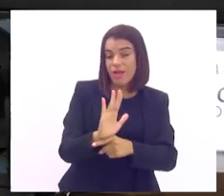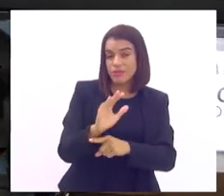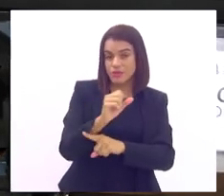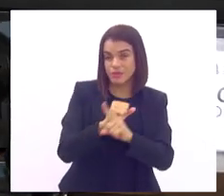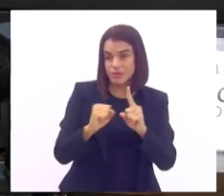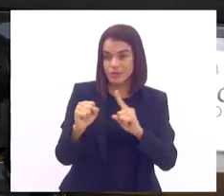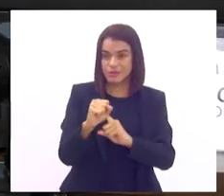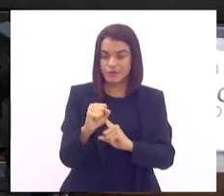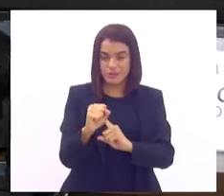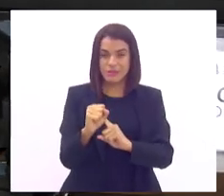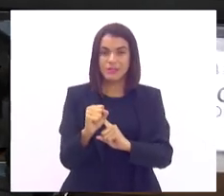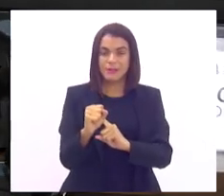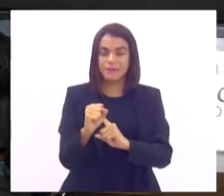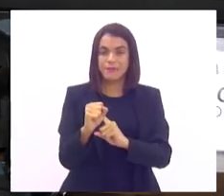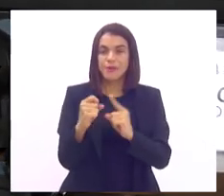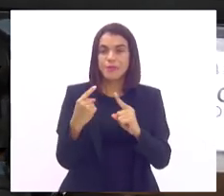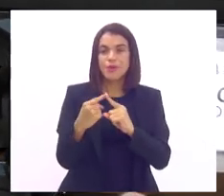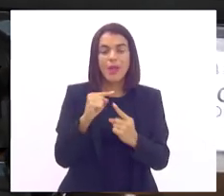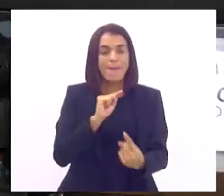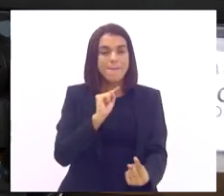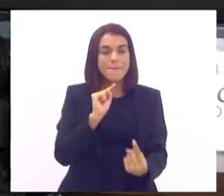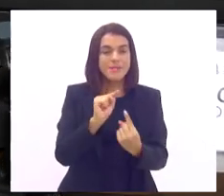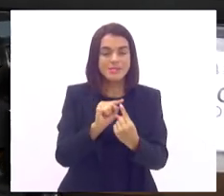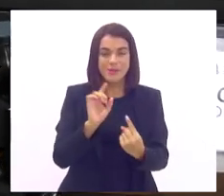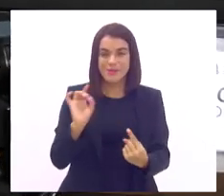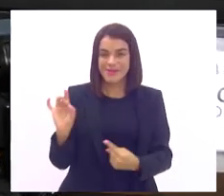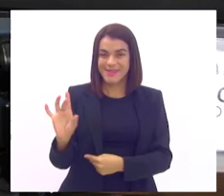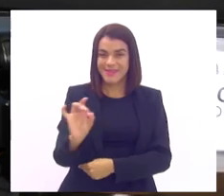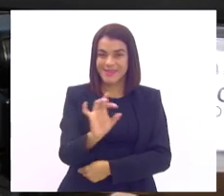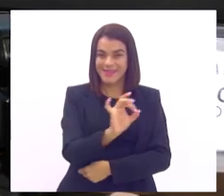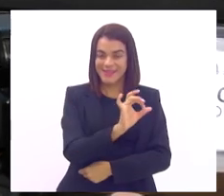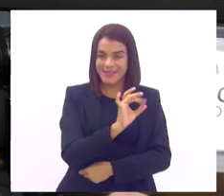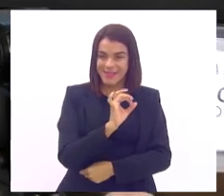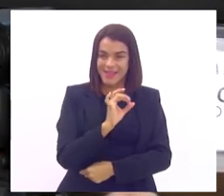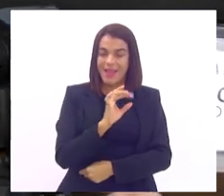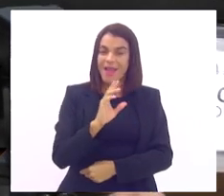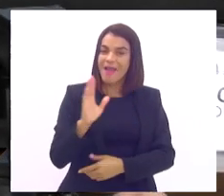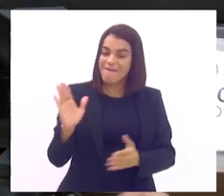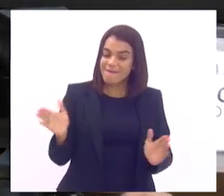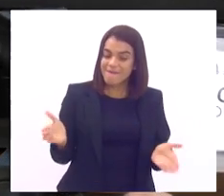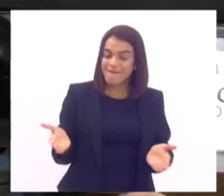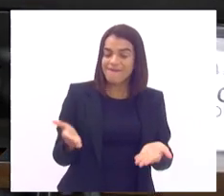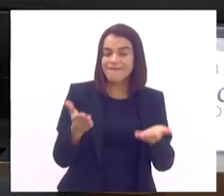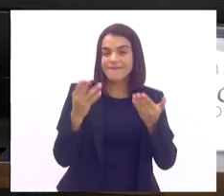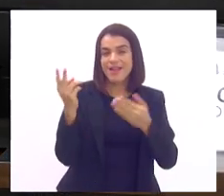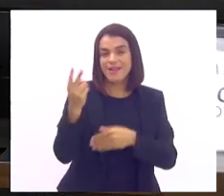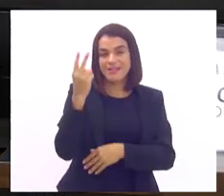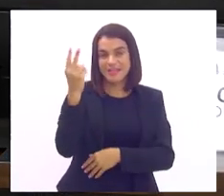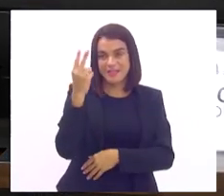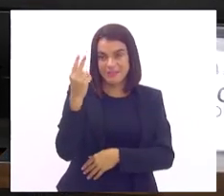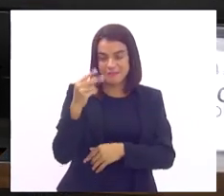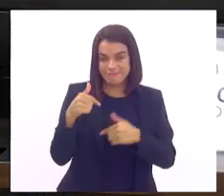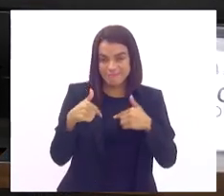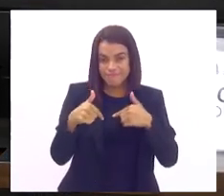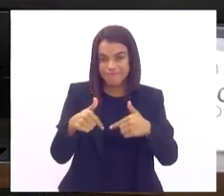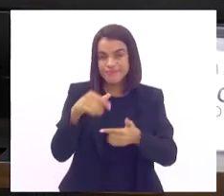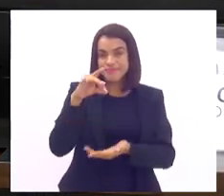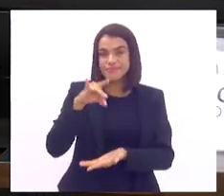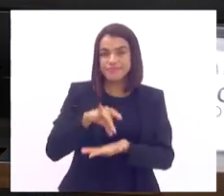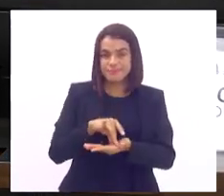que a missão de cada um de nós é fazer com que essa valorização e esse reconhecimento efetivamente